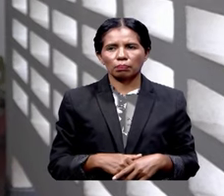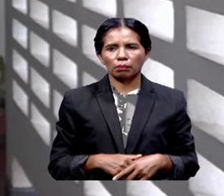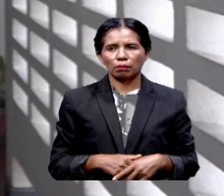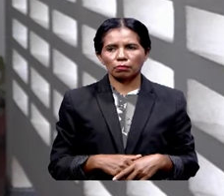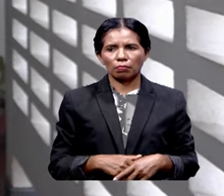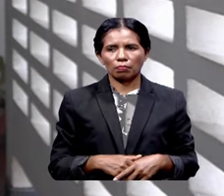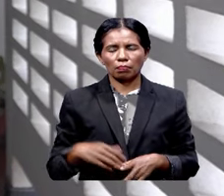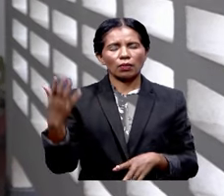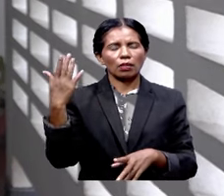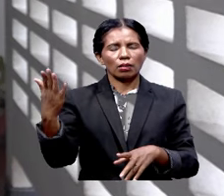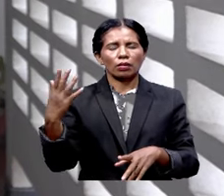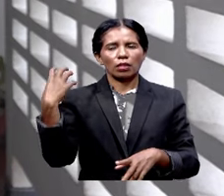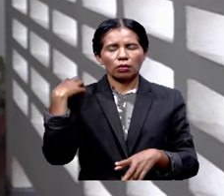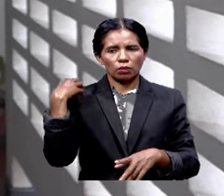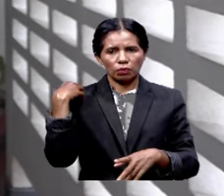edifícios